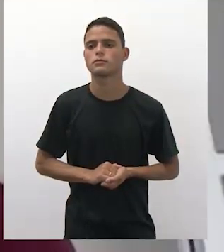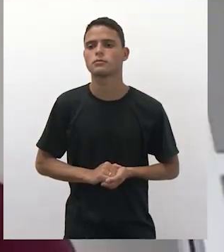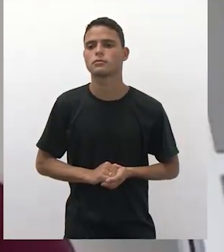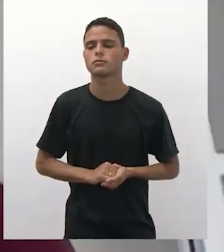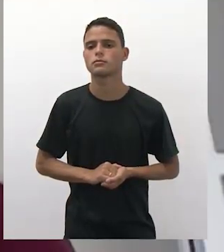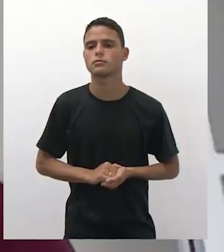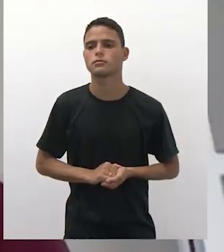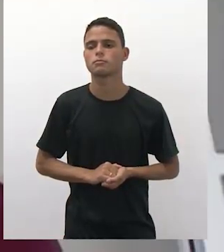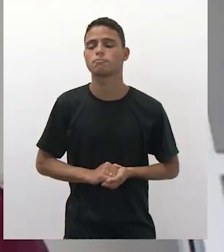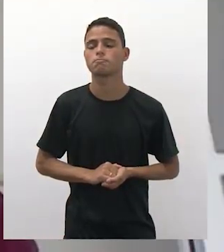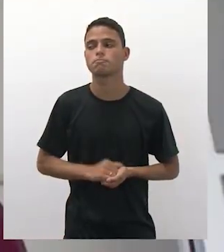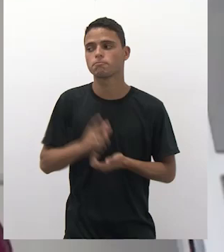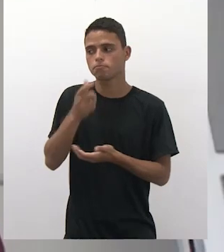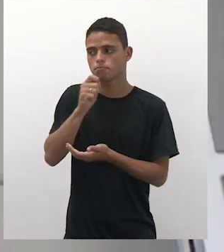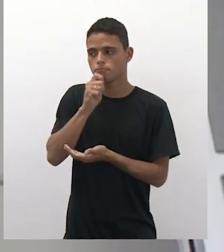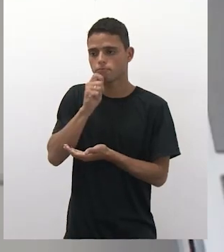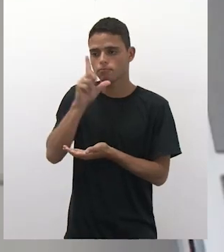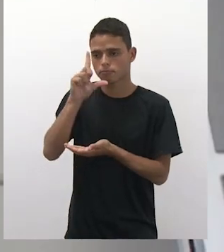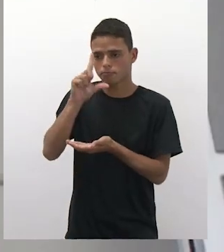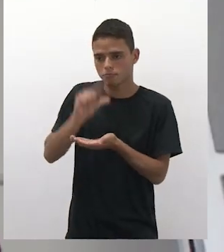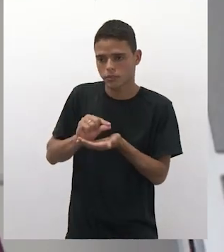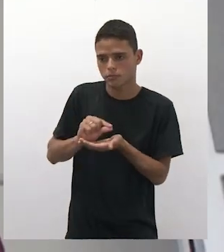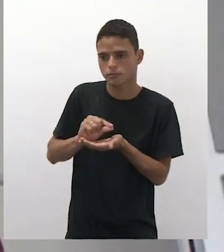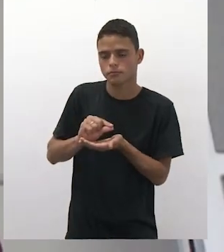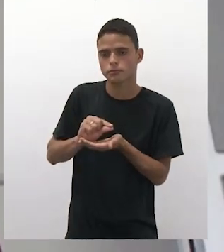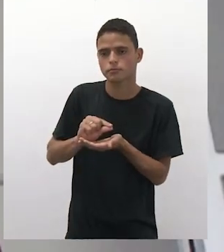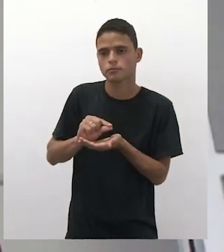Professora, está mutado.